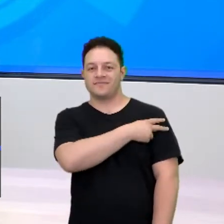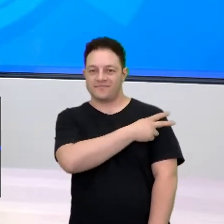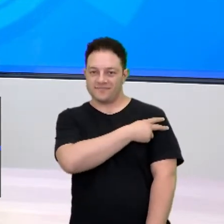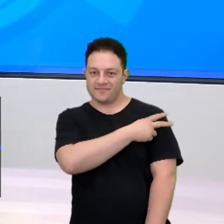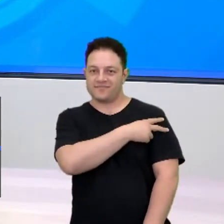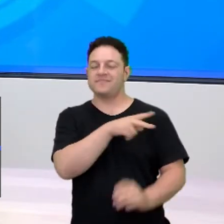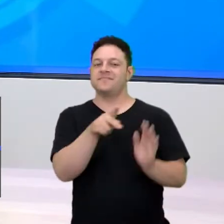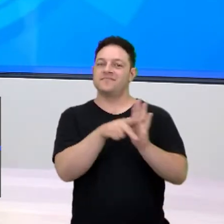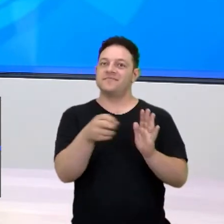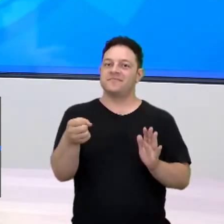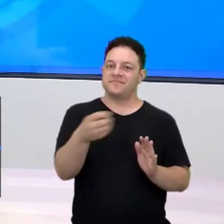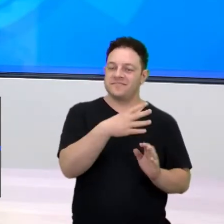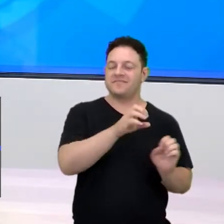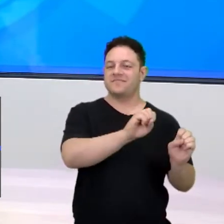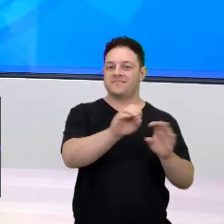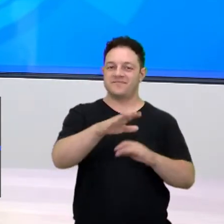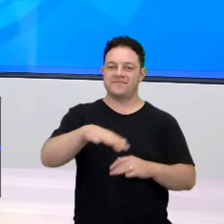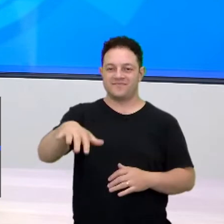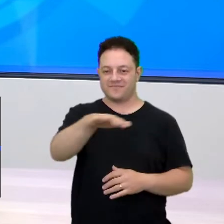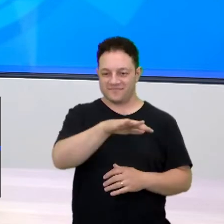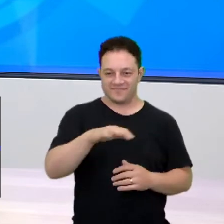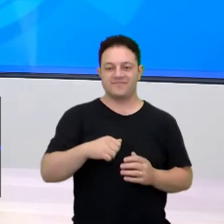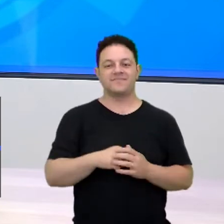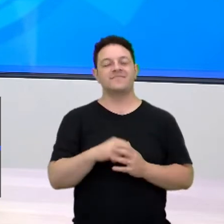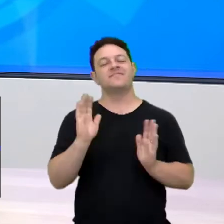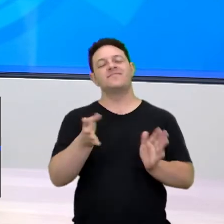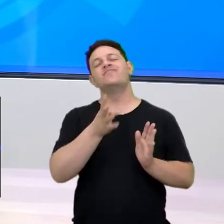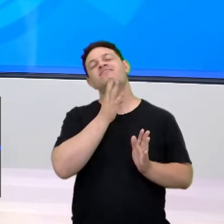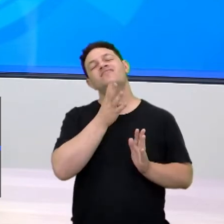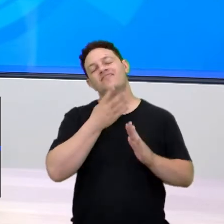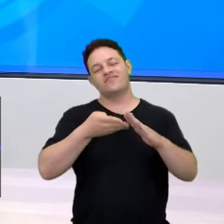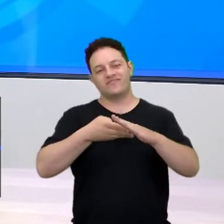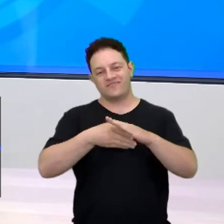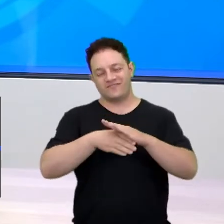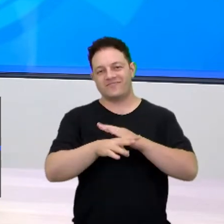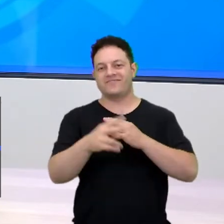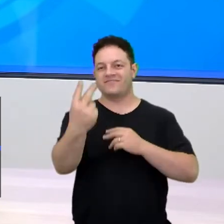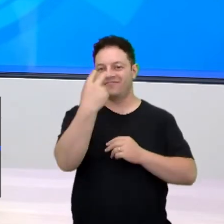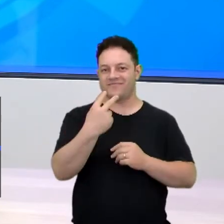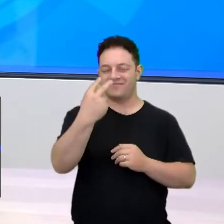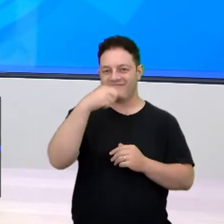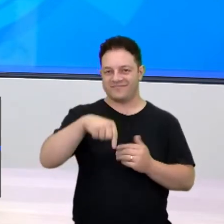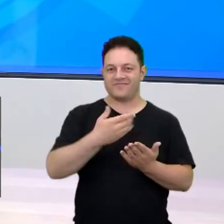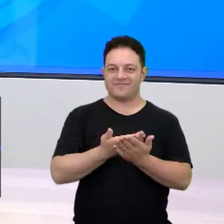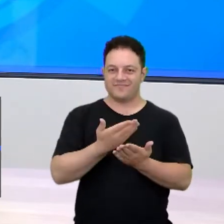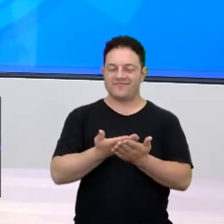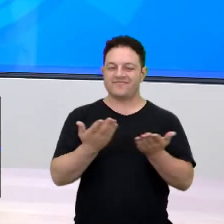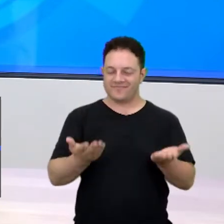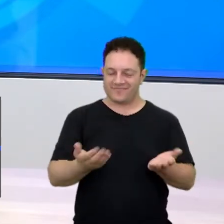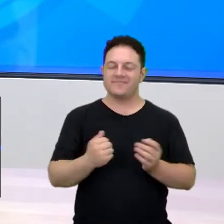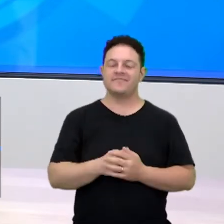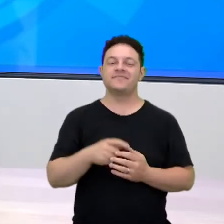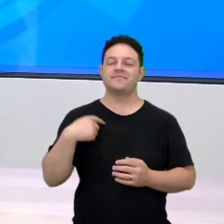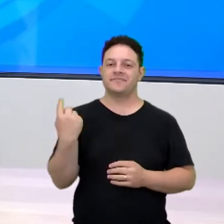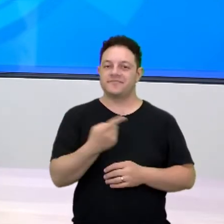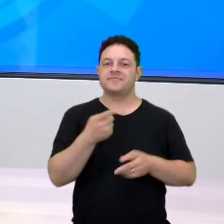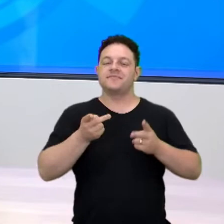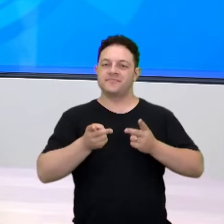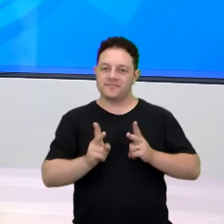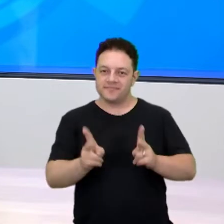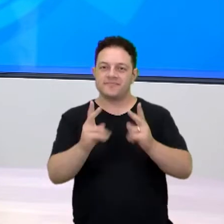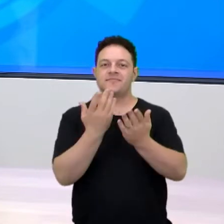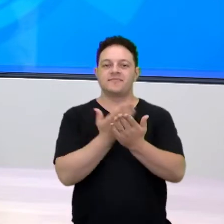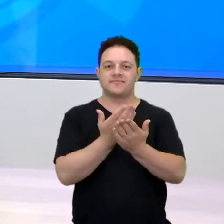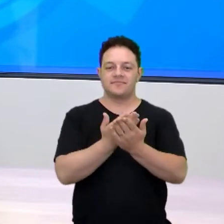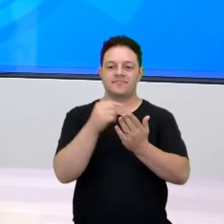médio aí para vocês, né? Que já estão aí habituados aí a acompanhar as nossas aulas. E nós vamos dar continuidade a essa